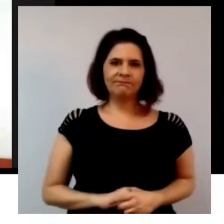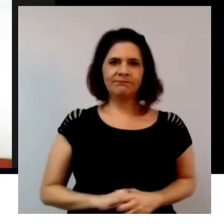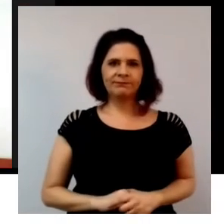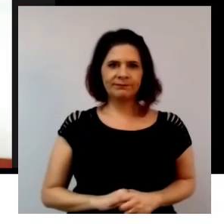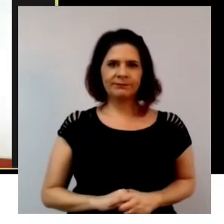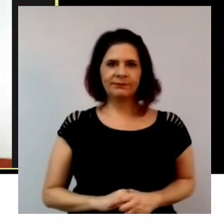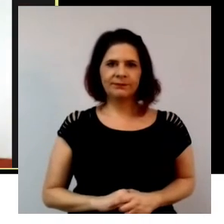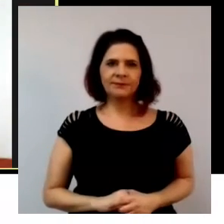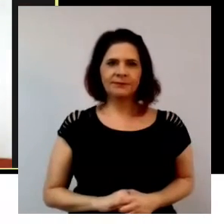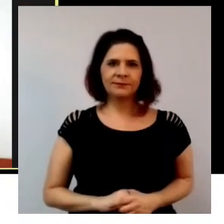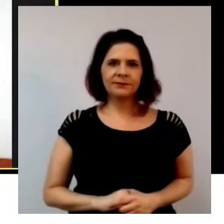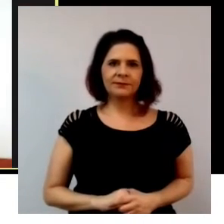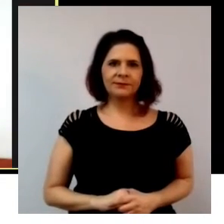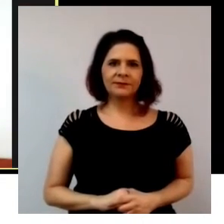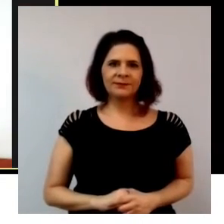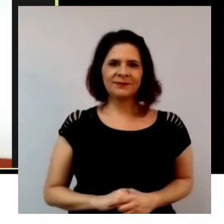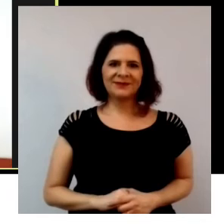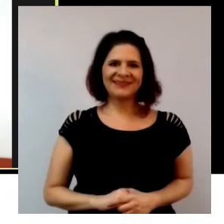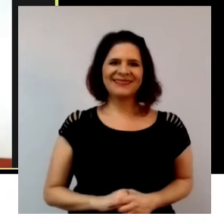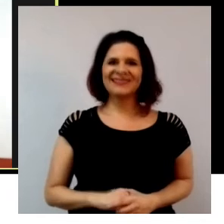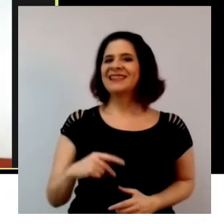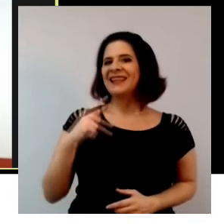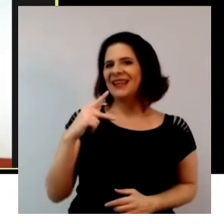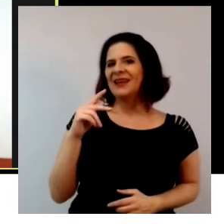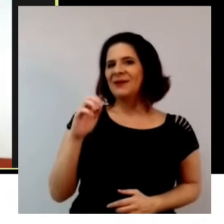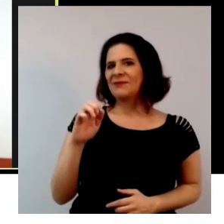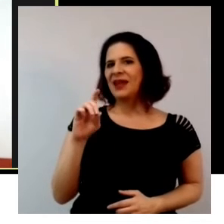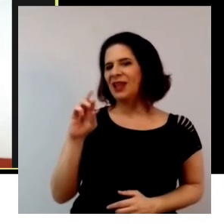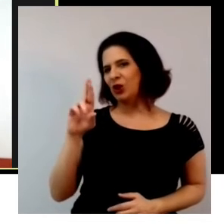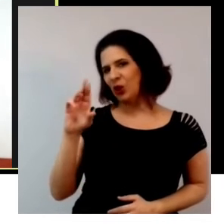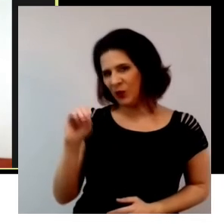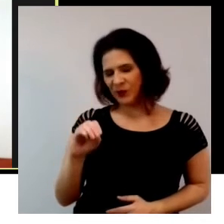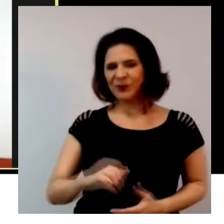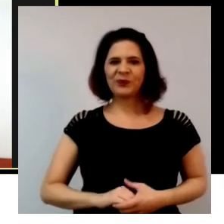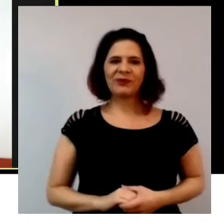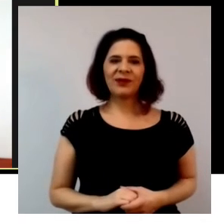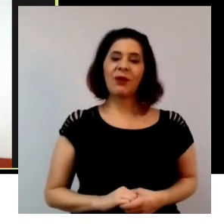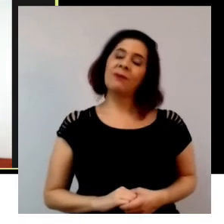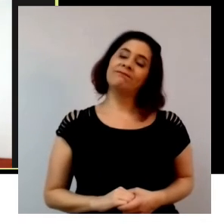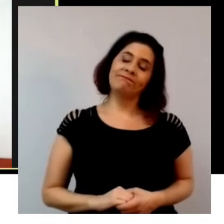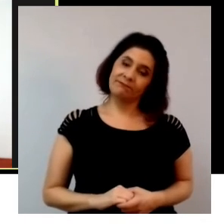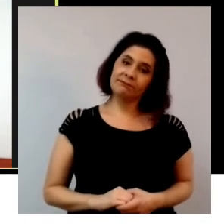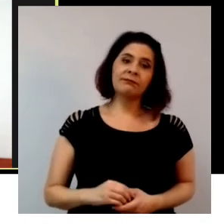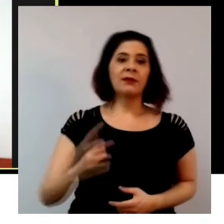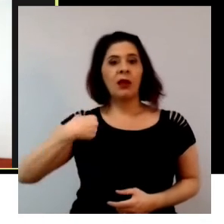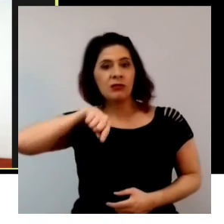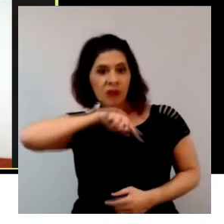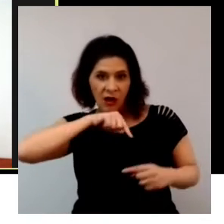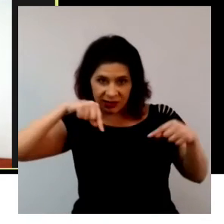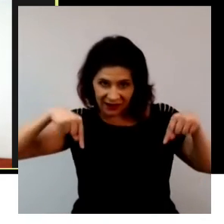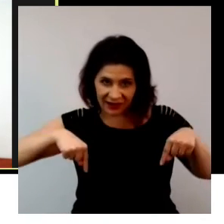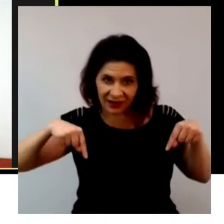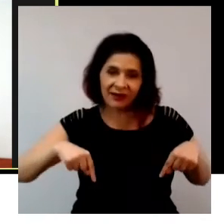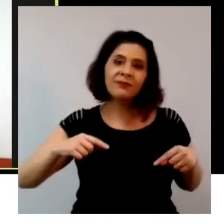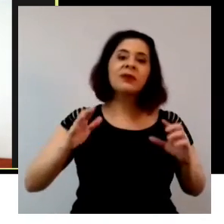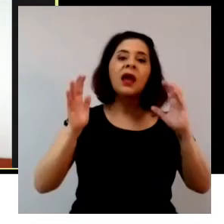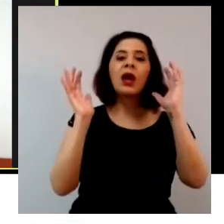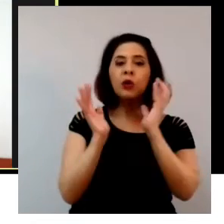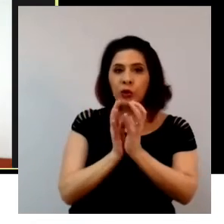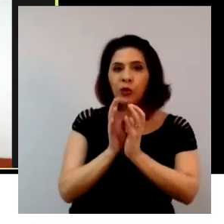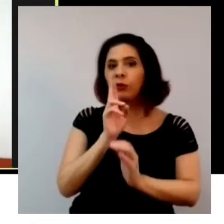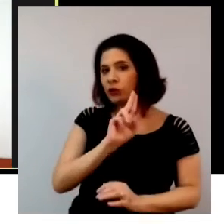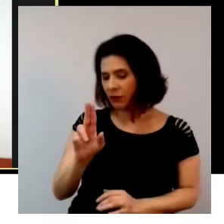seus 25 centos aí na questão. Bom, gente, da nossa parte, a gente é um grupo chamado Alma Preta. Então, assim,